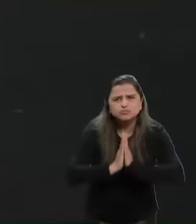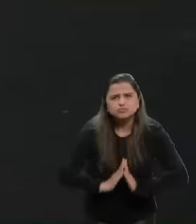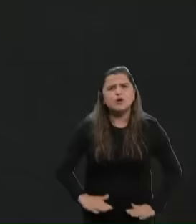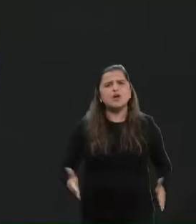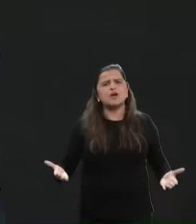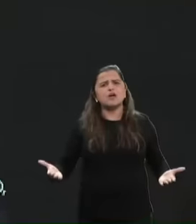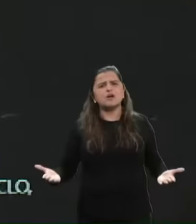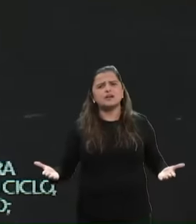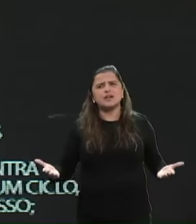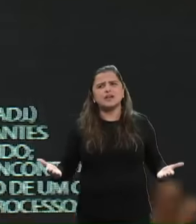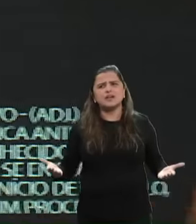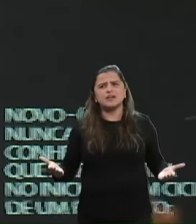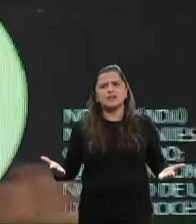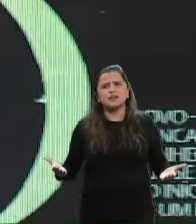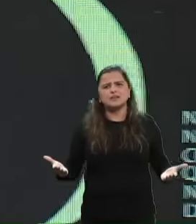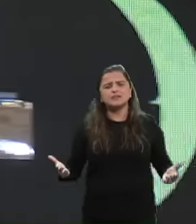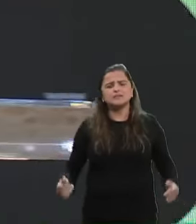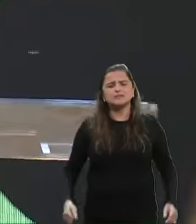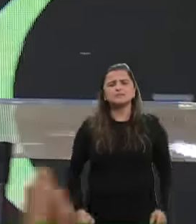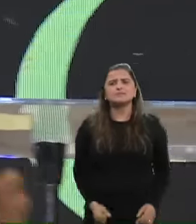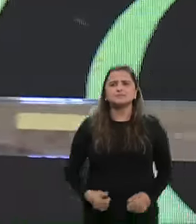adora.